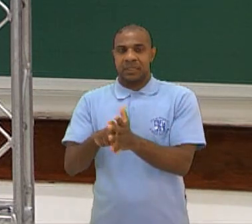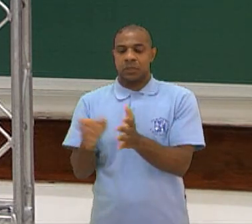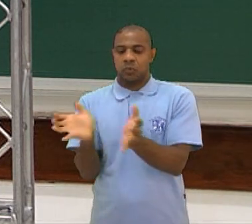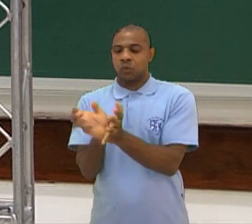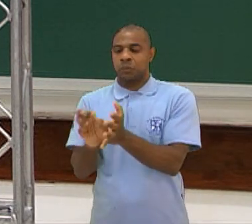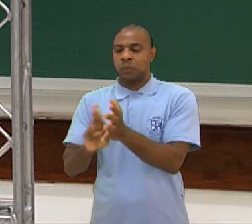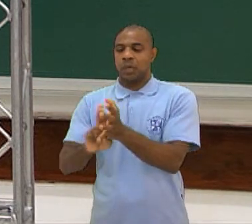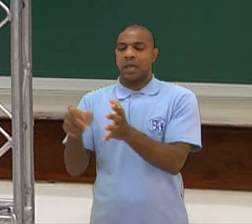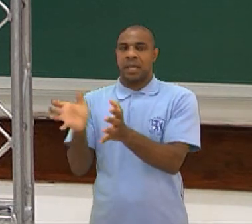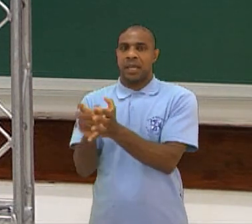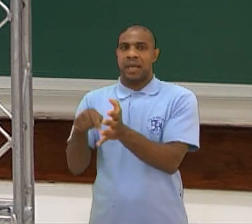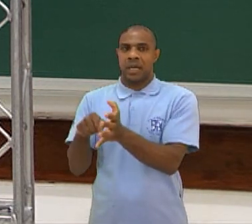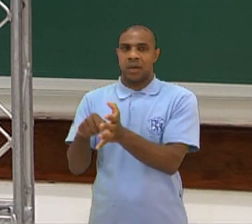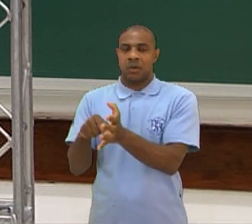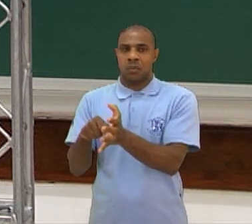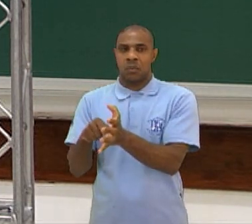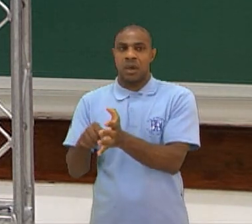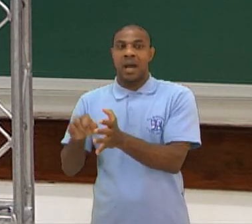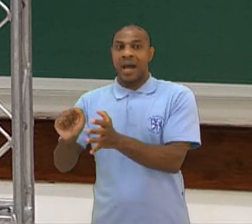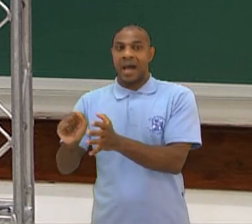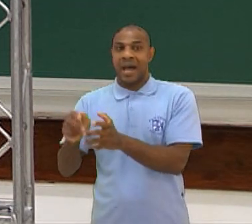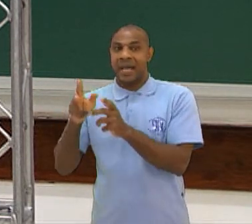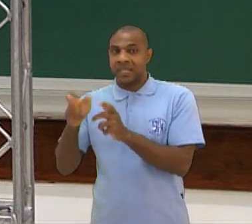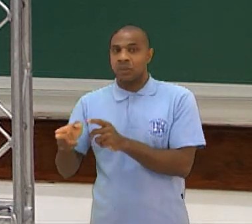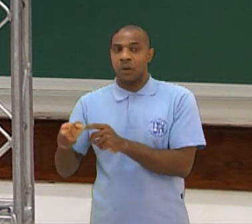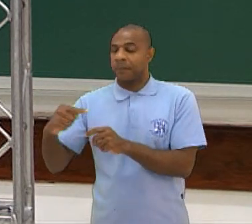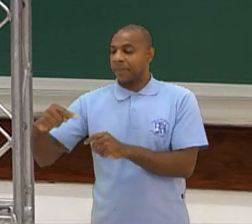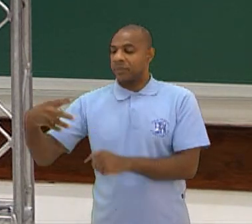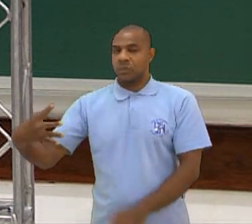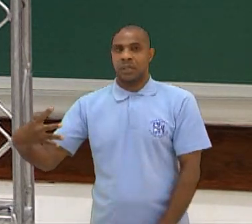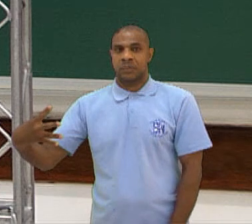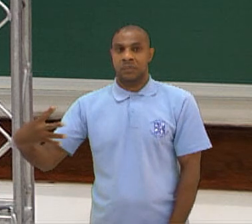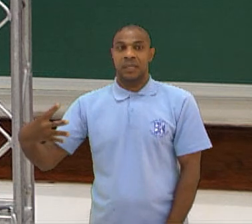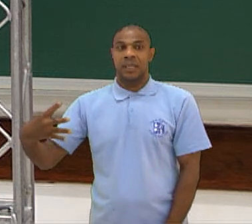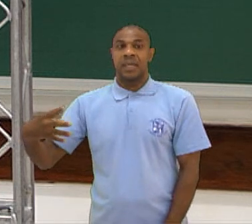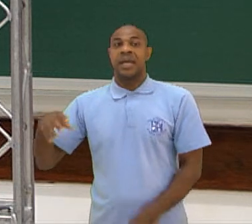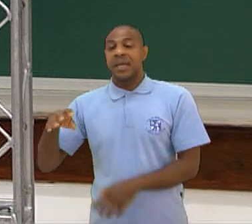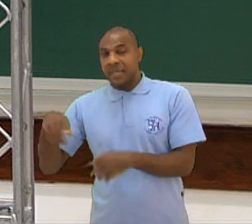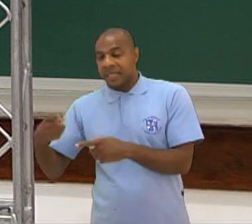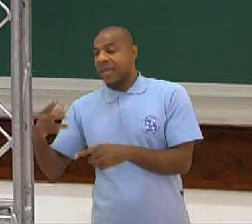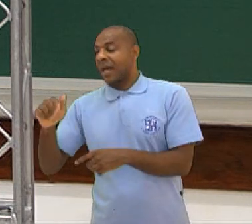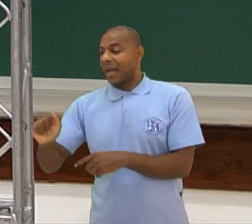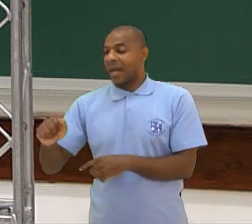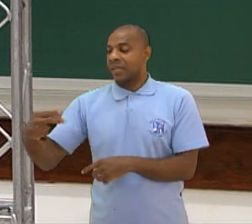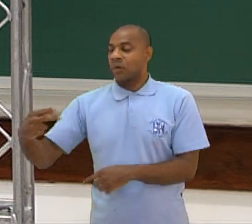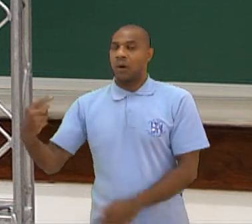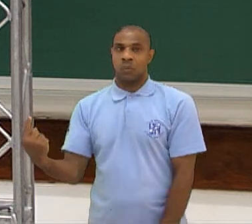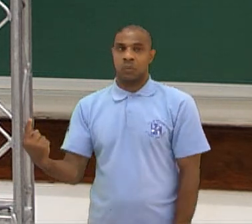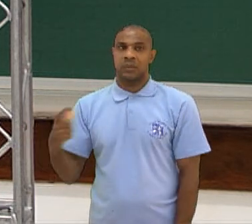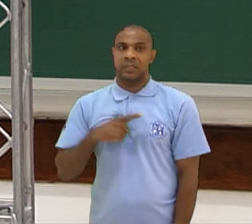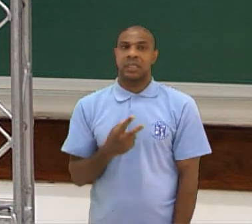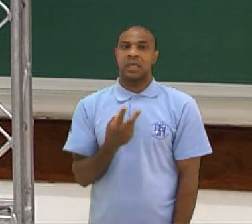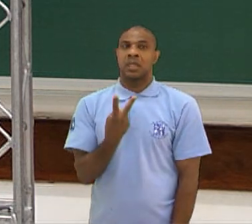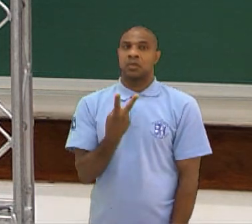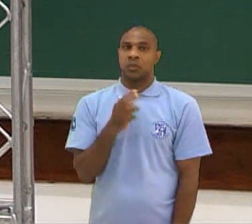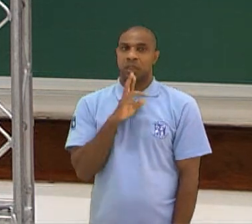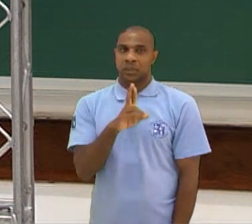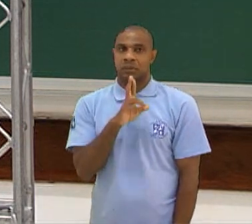O que é isso? Para quais valores de K o sistema é linear e impossível? Quais são os valores de K? Vamos